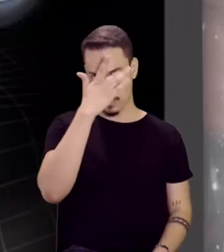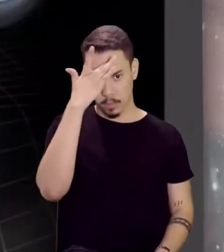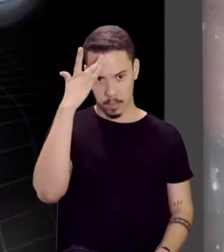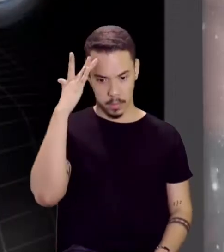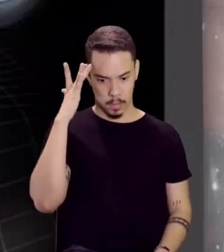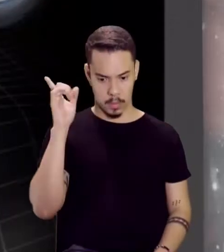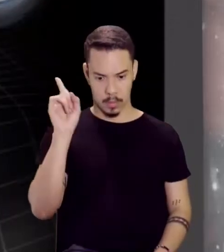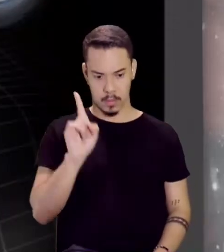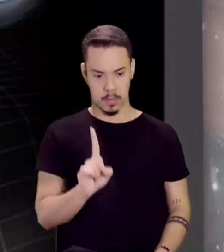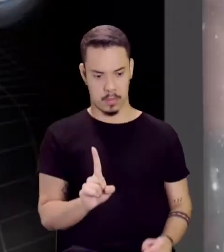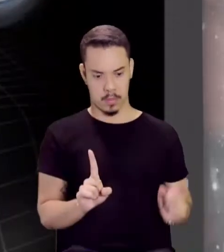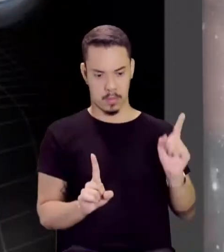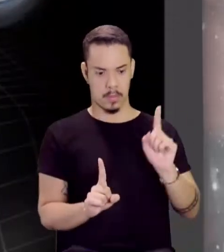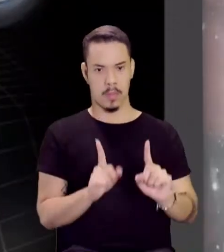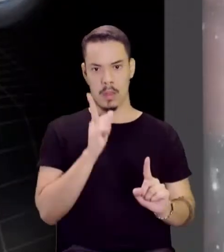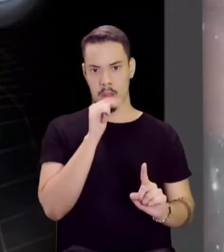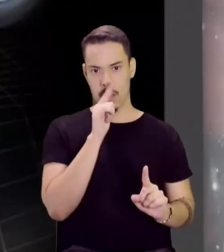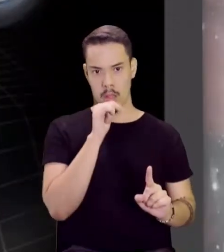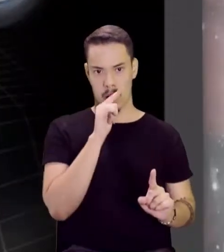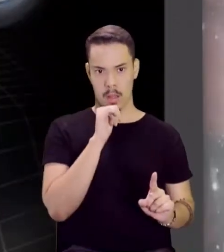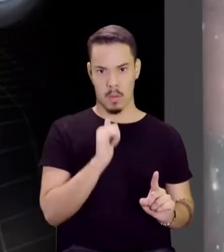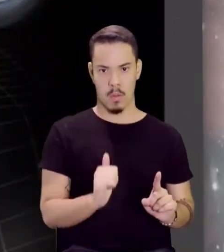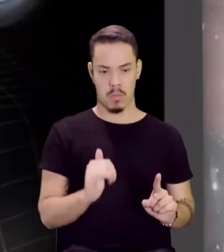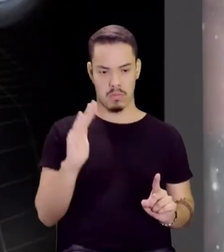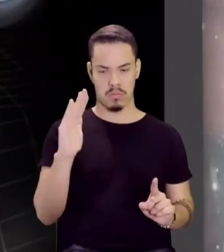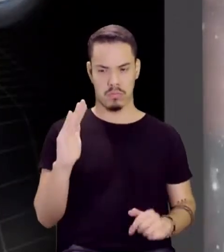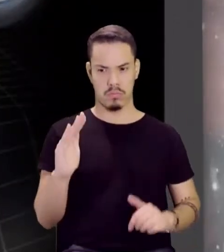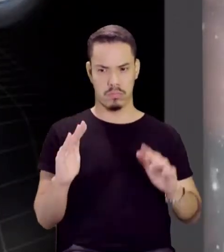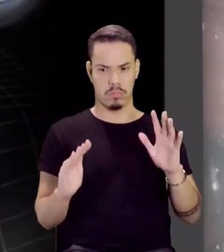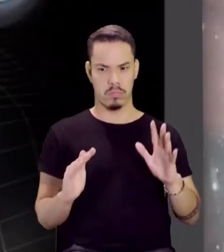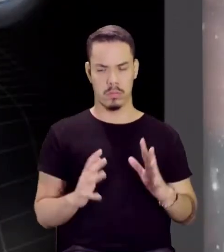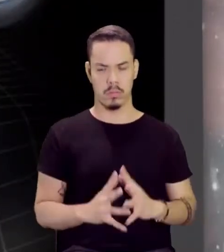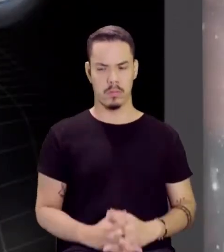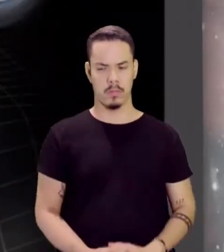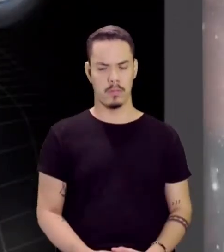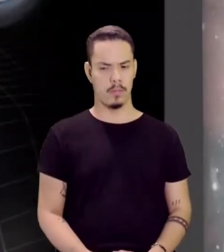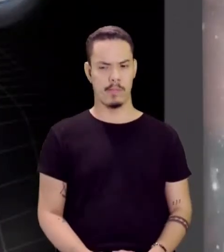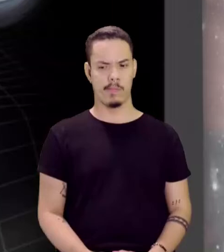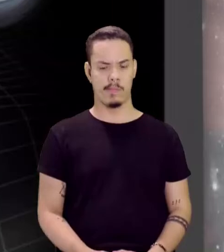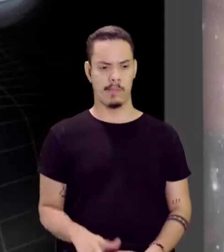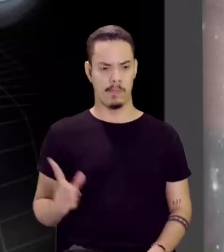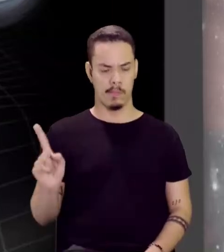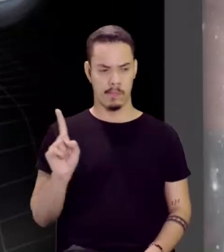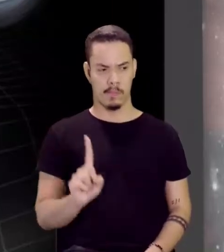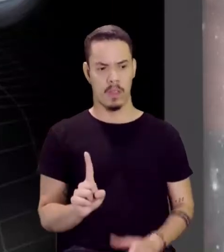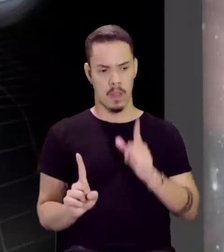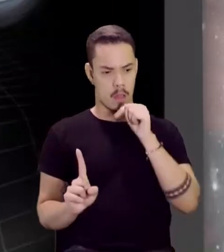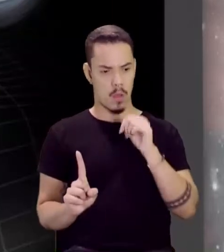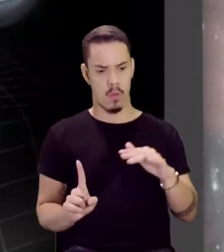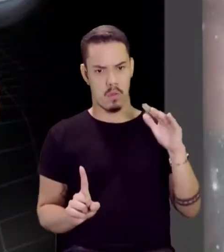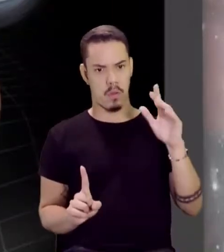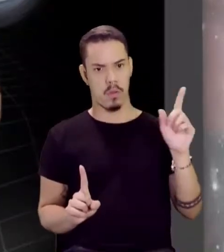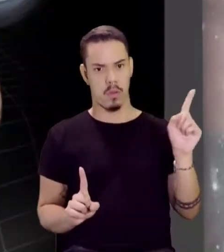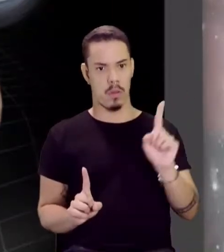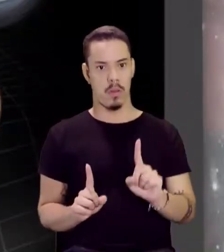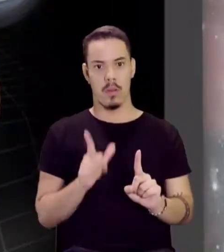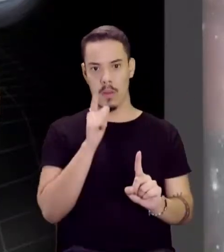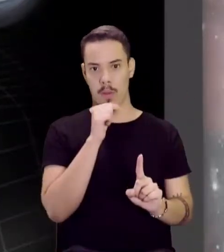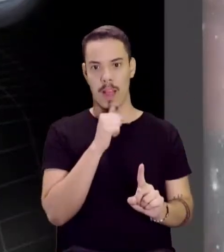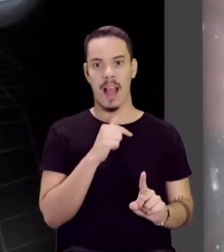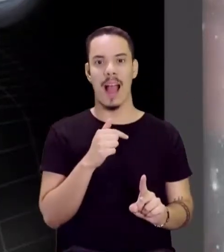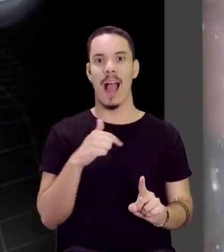pessoa entrava, a quantidade de água transbordava era diferente. Sim. Aí o Arquimedes sai correndo, segundo nu, pela